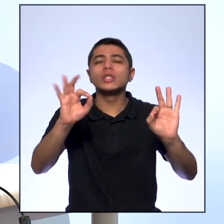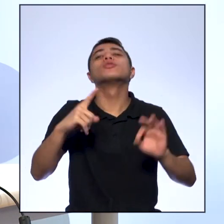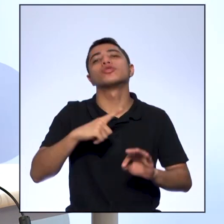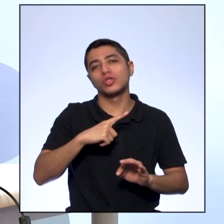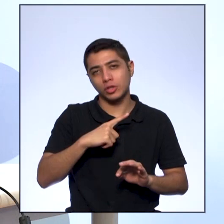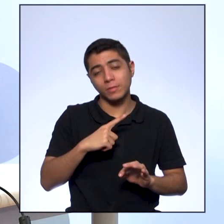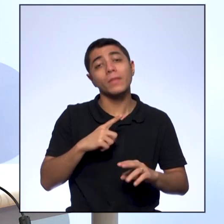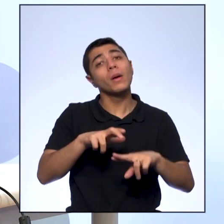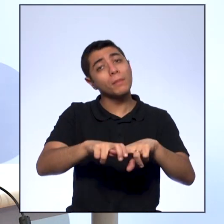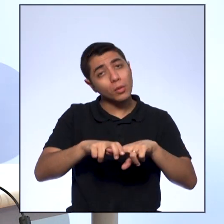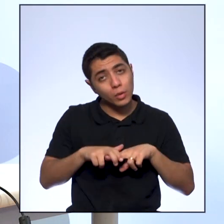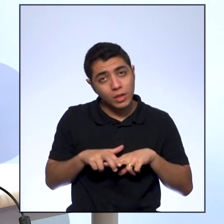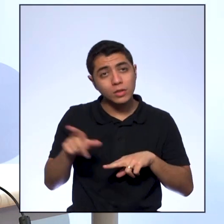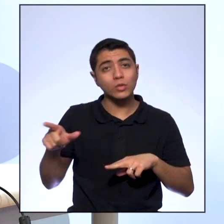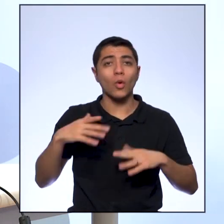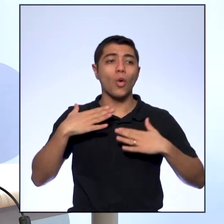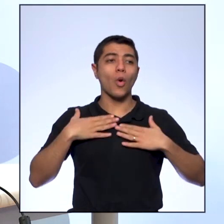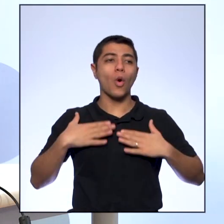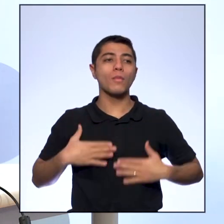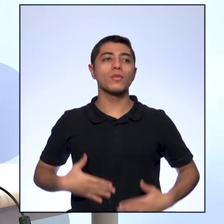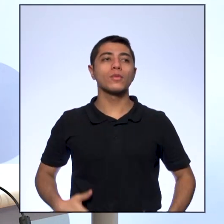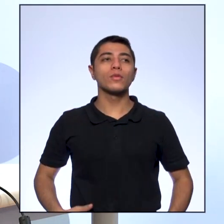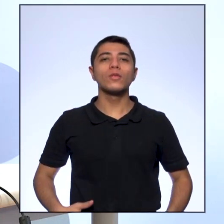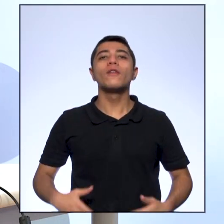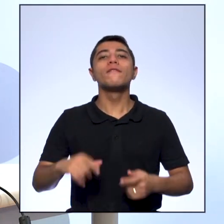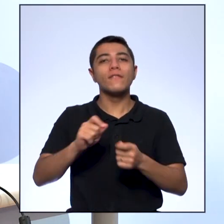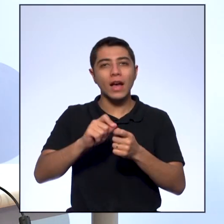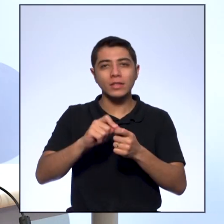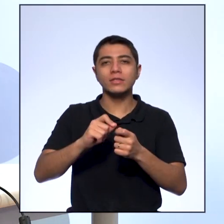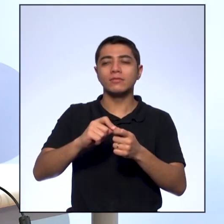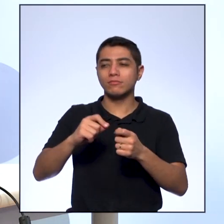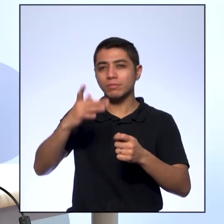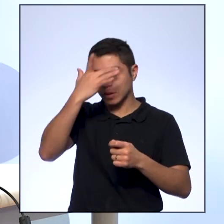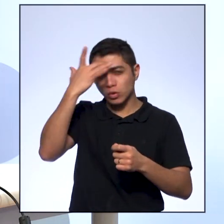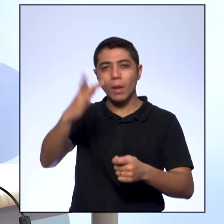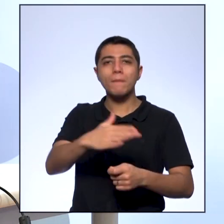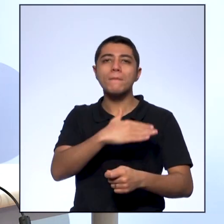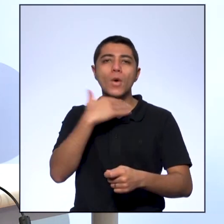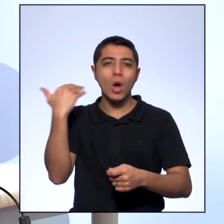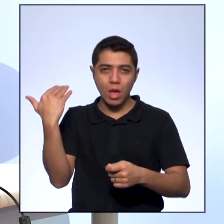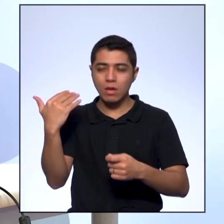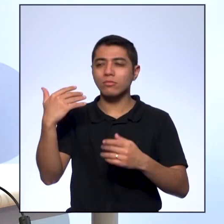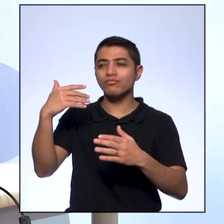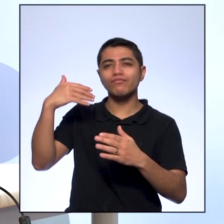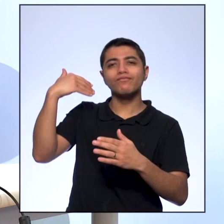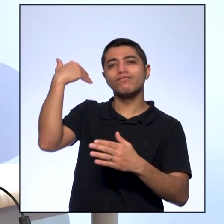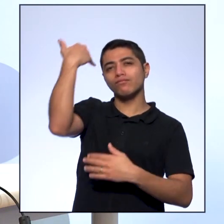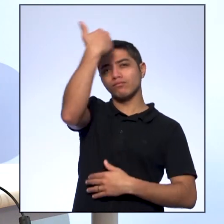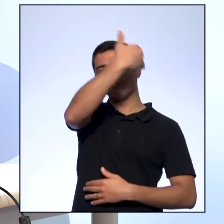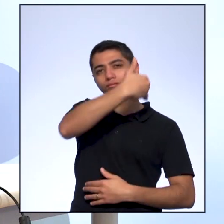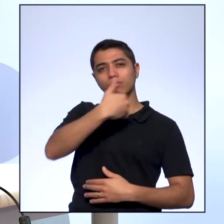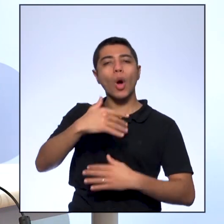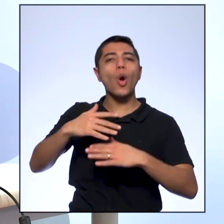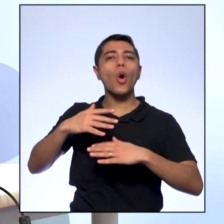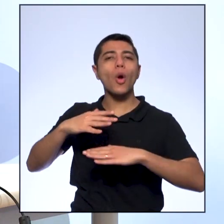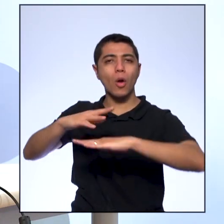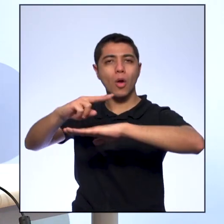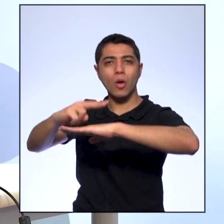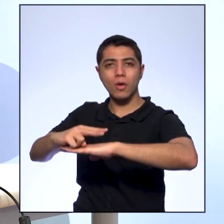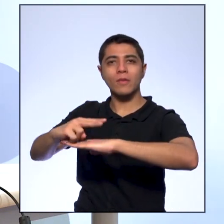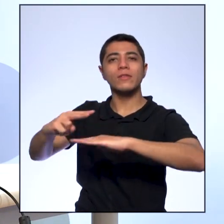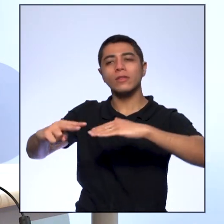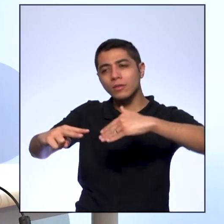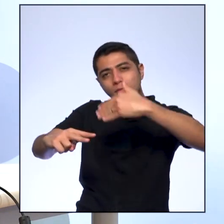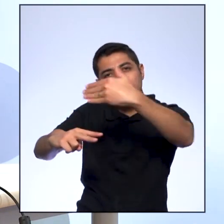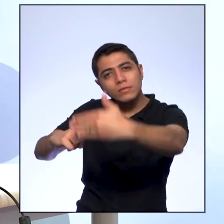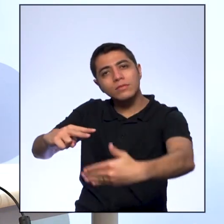isso, Conservar o corpo físico para que, quando a nova vida começasse, a pessoa poder voltar ali